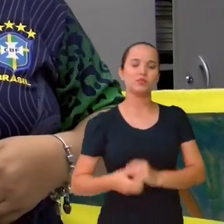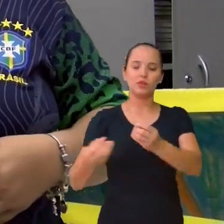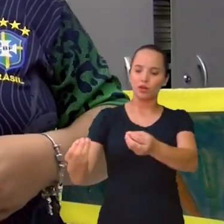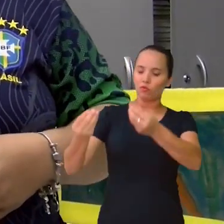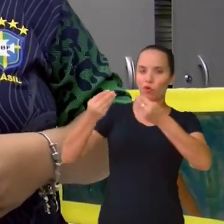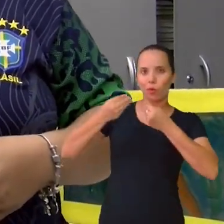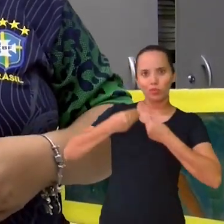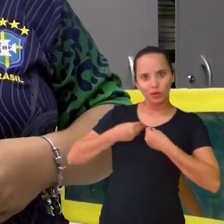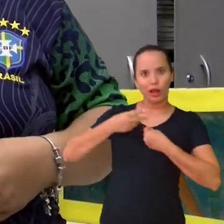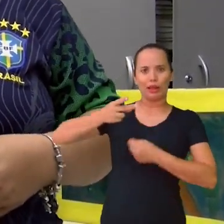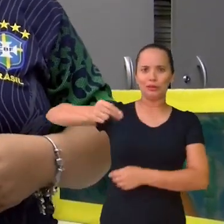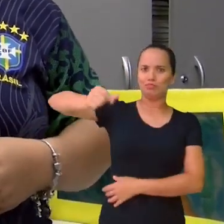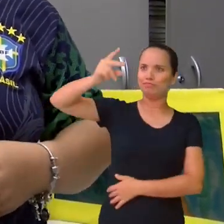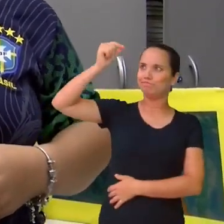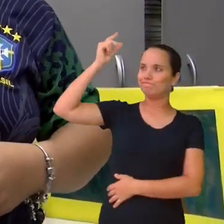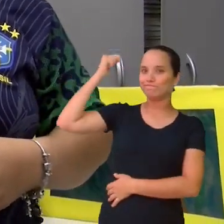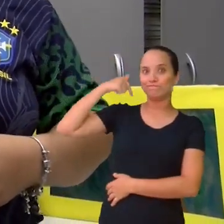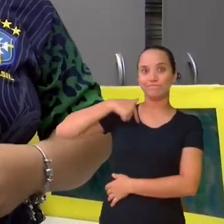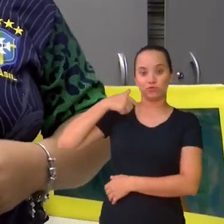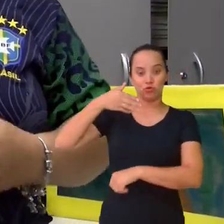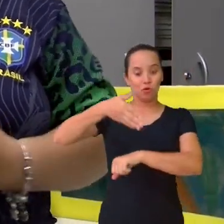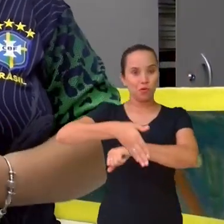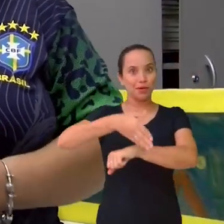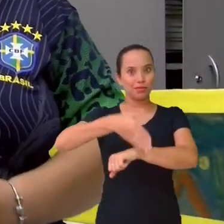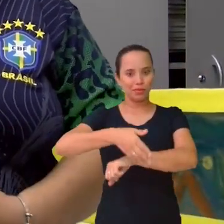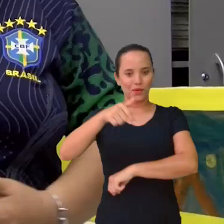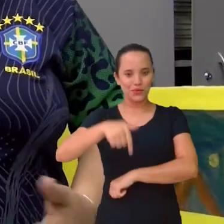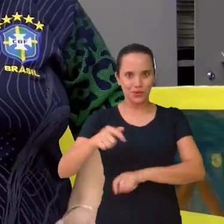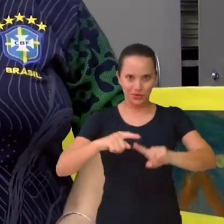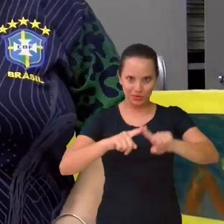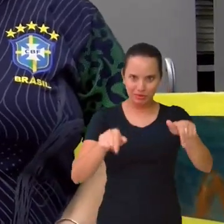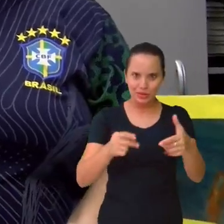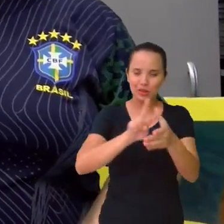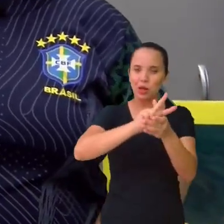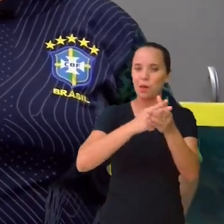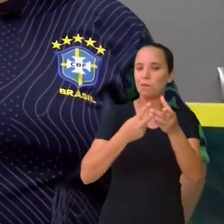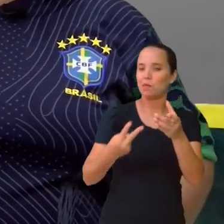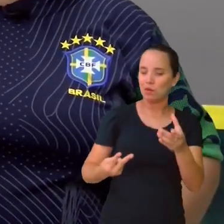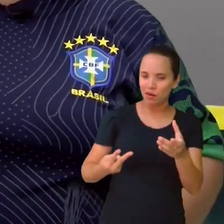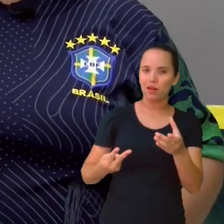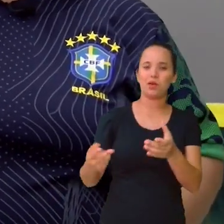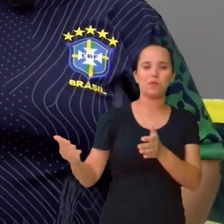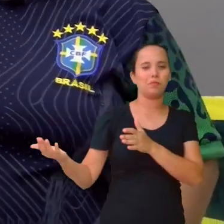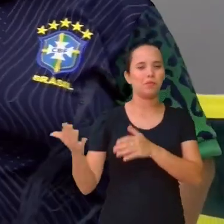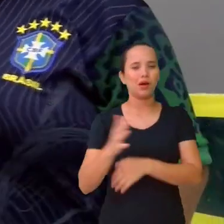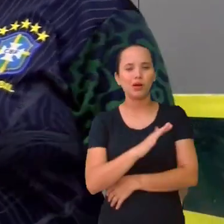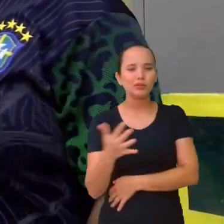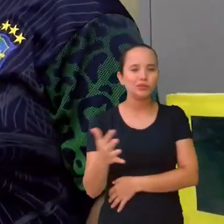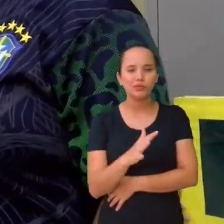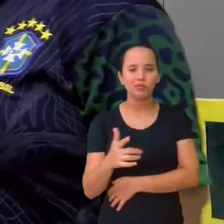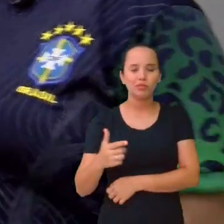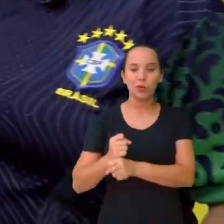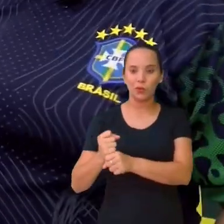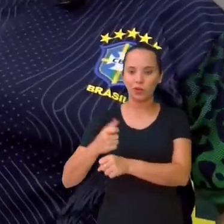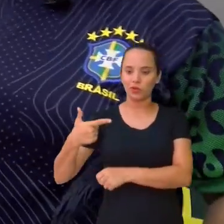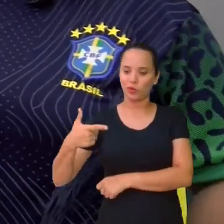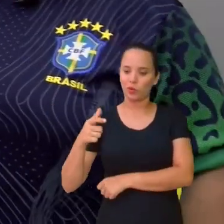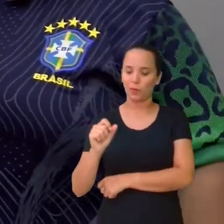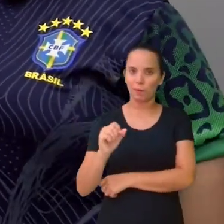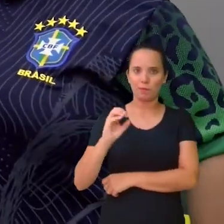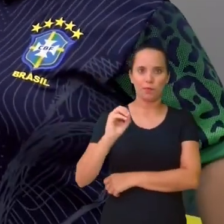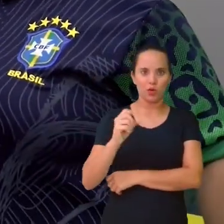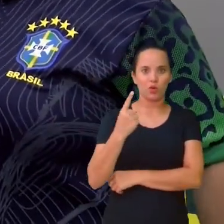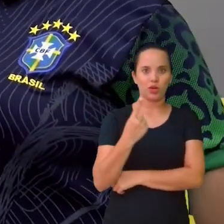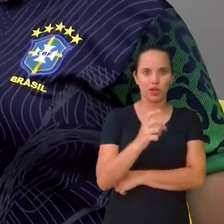há muito tempo atrás, quando eu entrei aqui na sala bilíngue, mais ou menos em 2015. E eu,